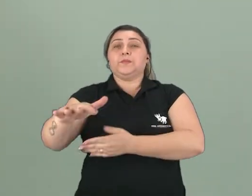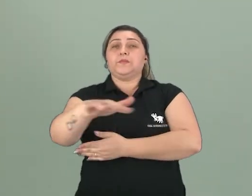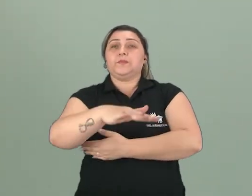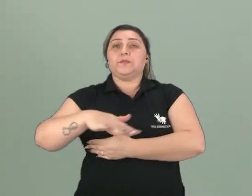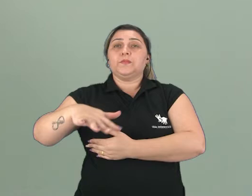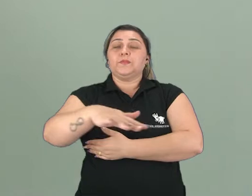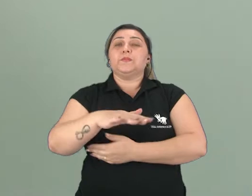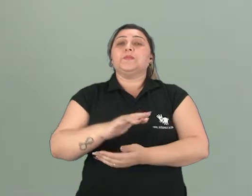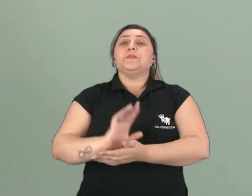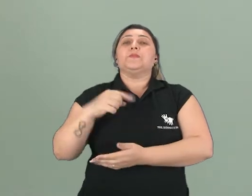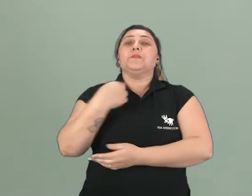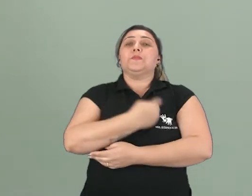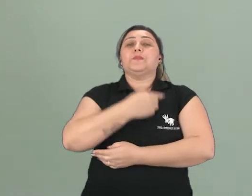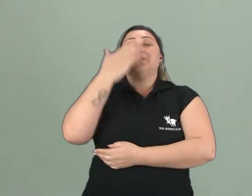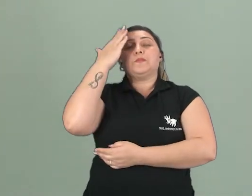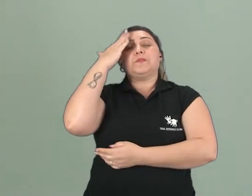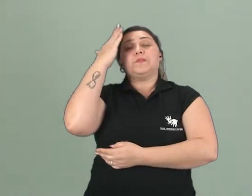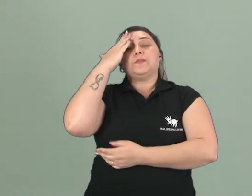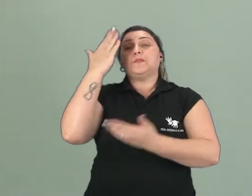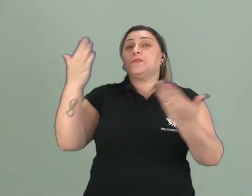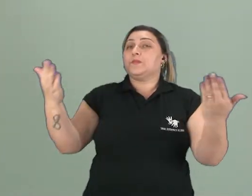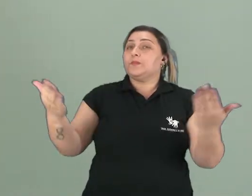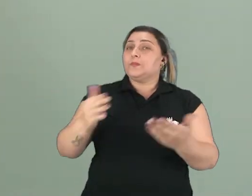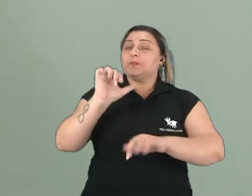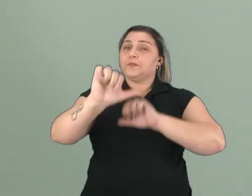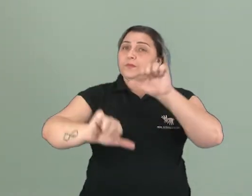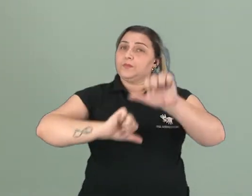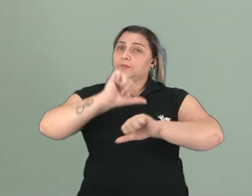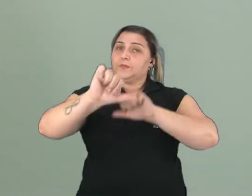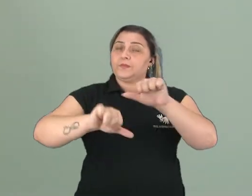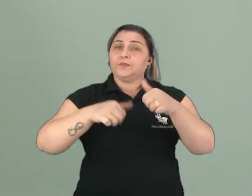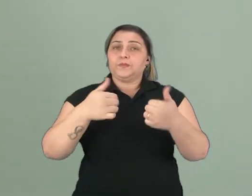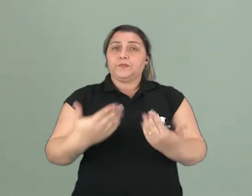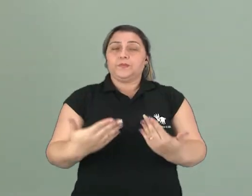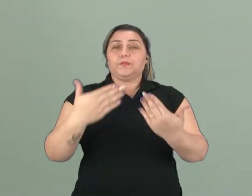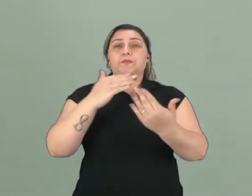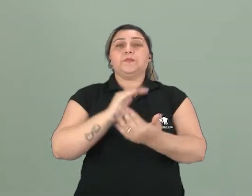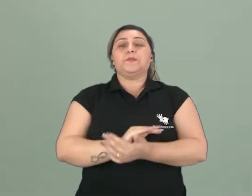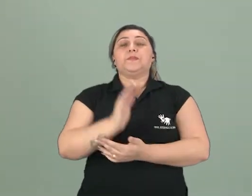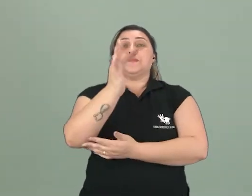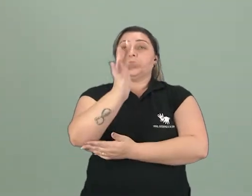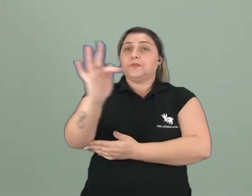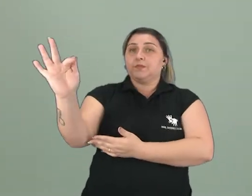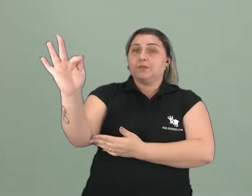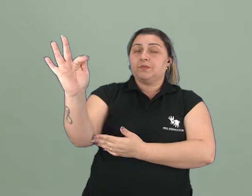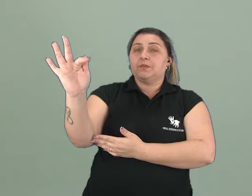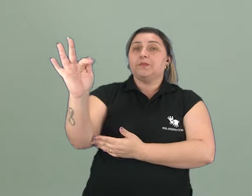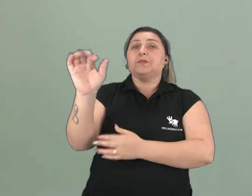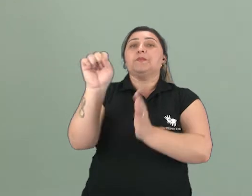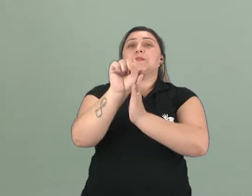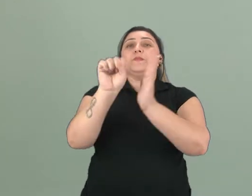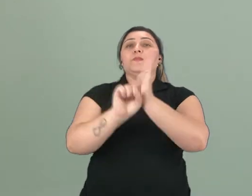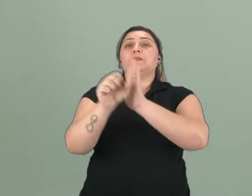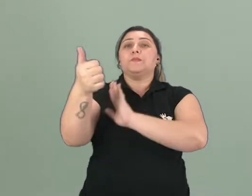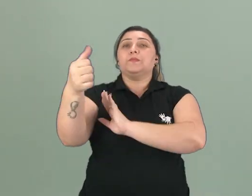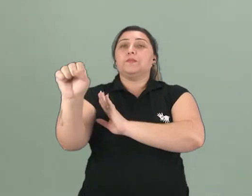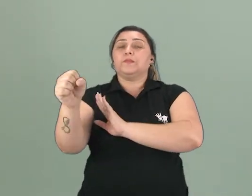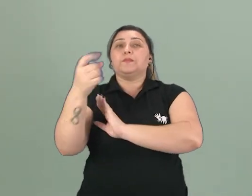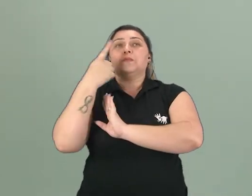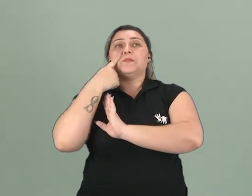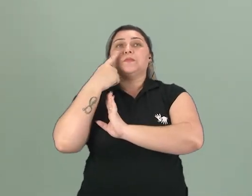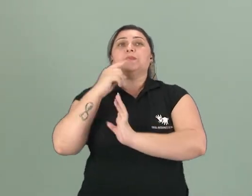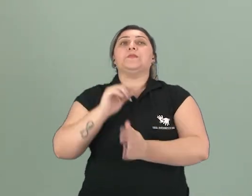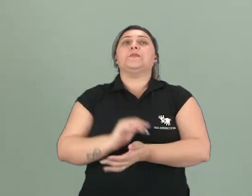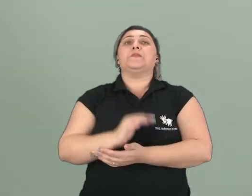sociedade. E aí a gente vai entender esse processo de transformação na França do século XVIII.